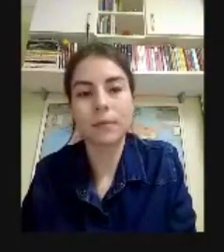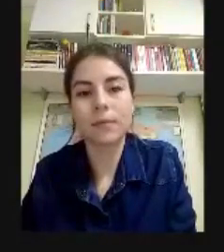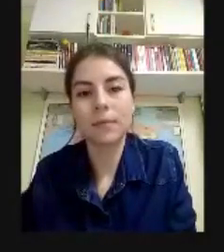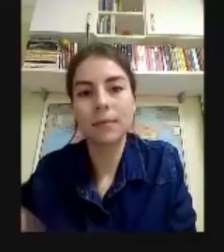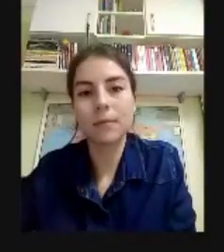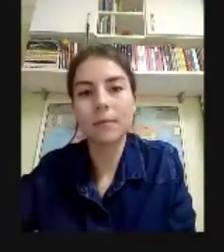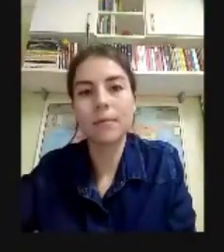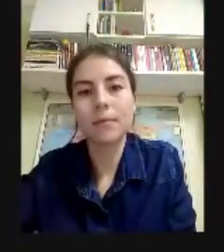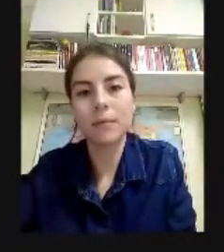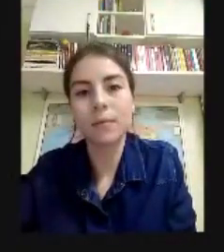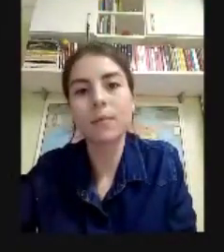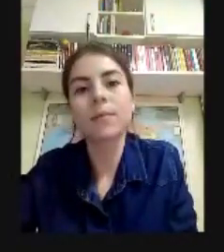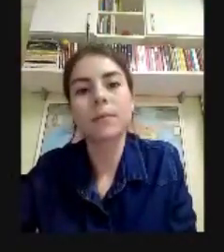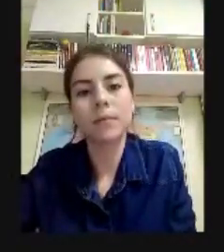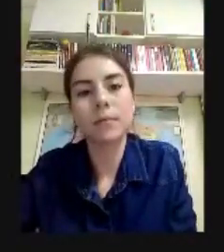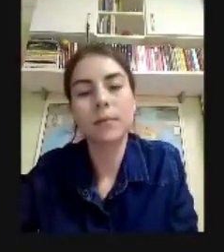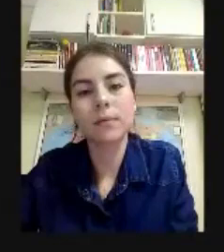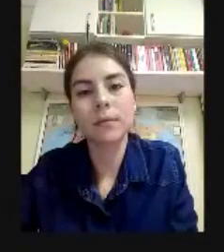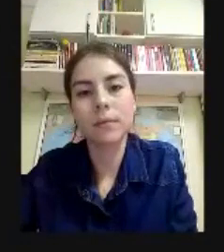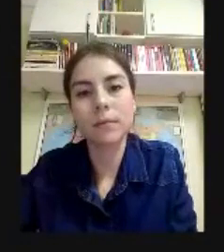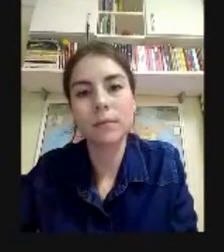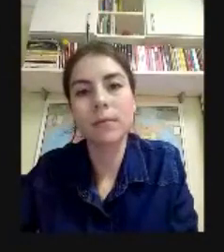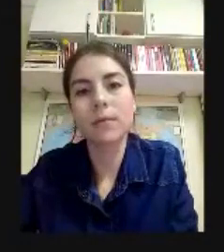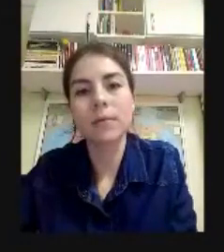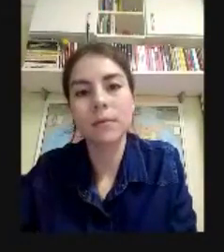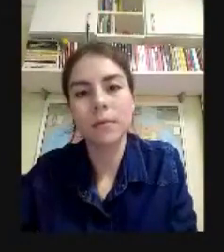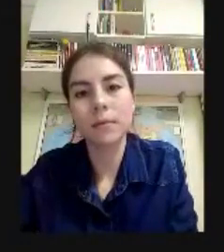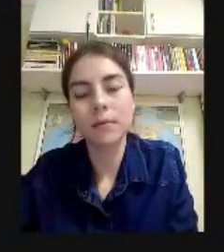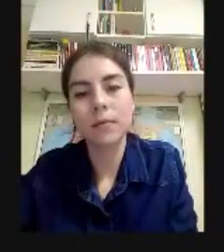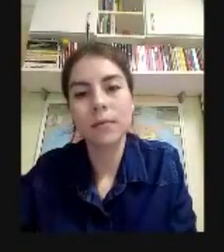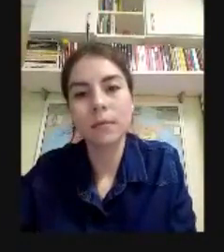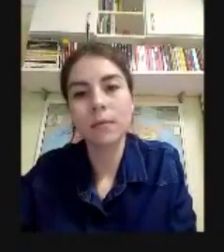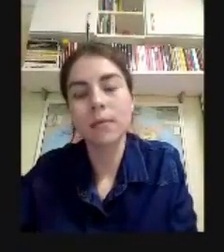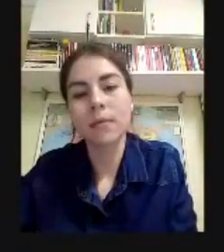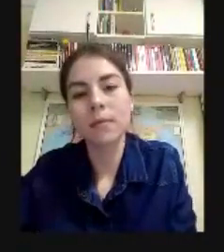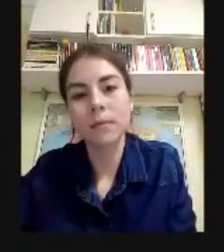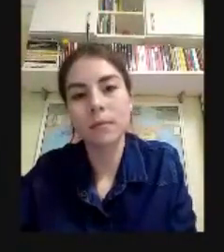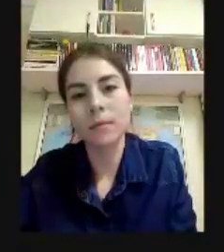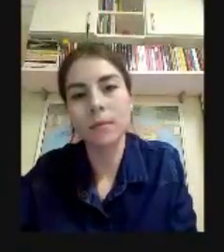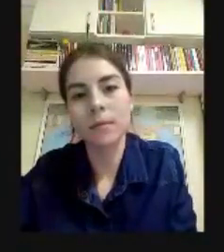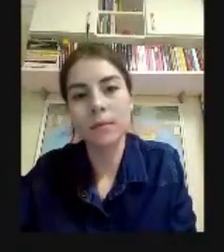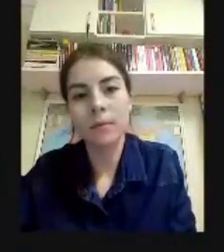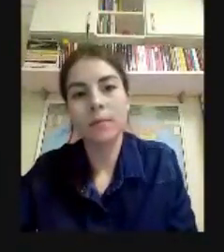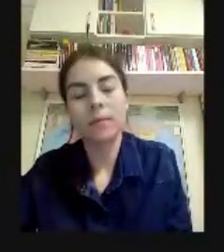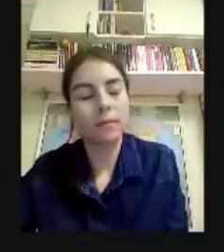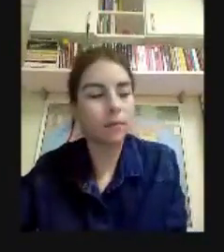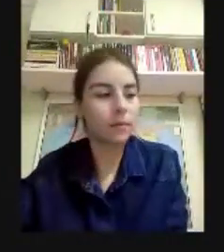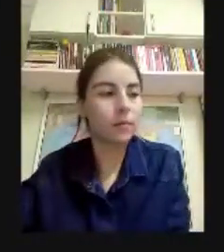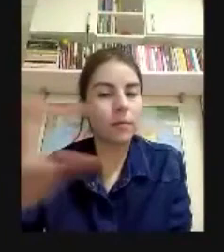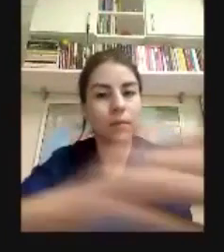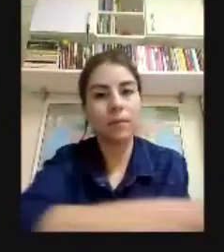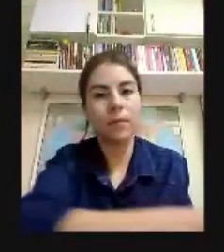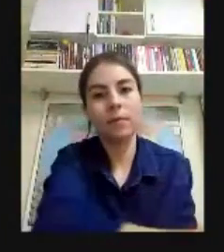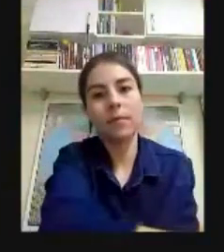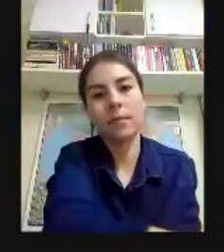precisavam de mais ajuda demais autonomia para leitura para escrita então a organizava momentos que os